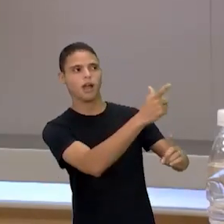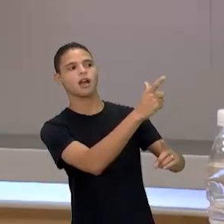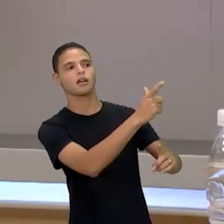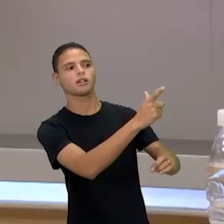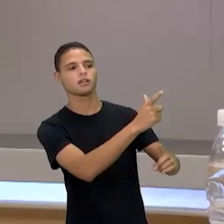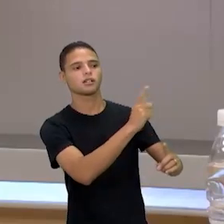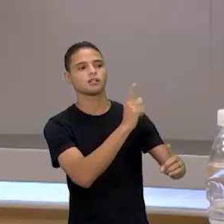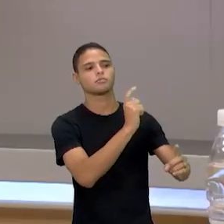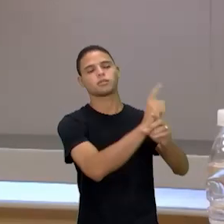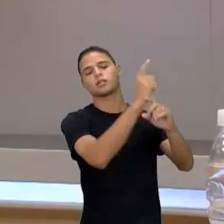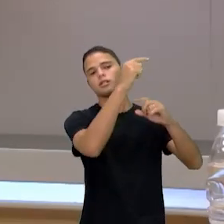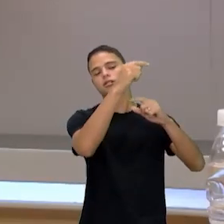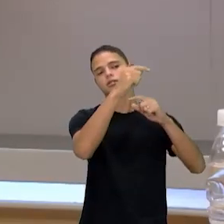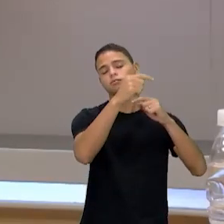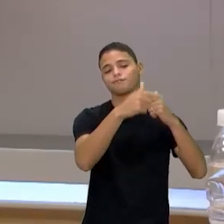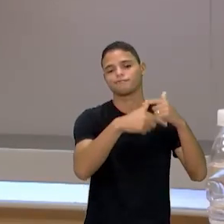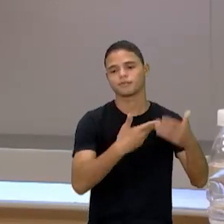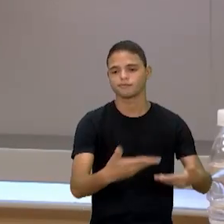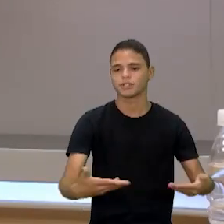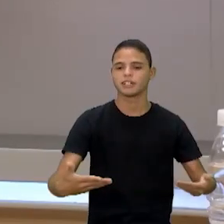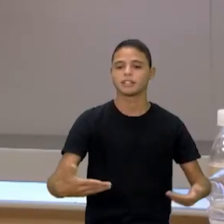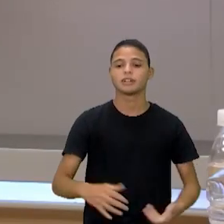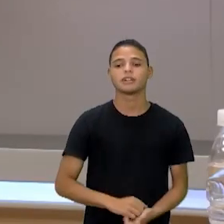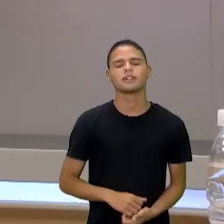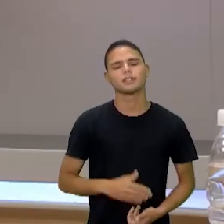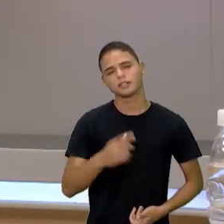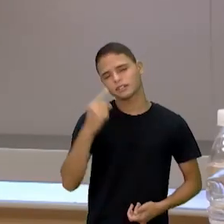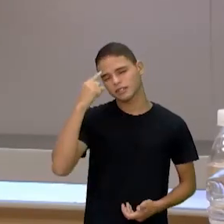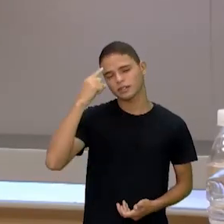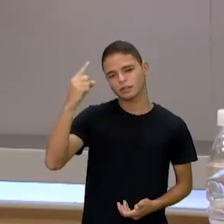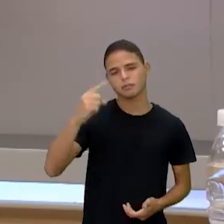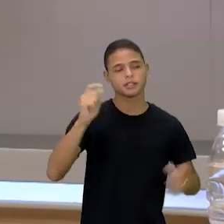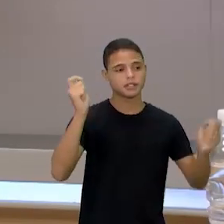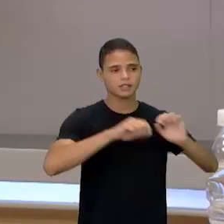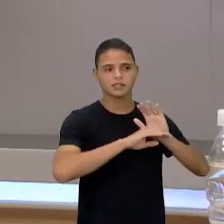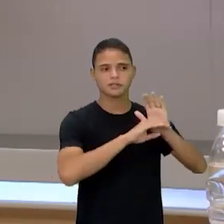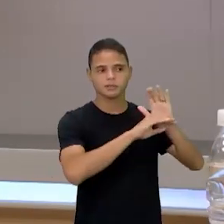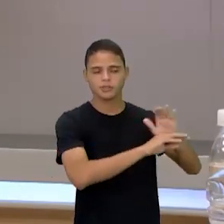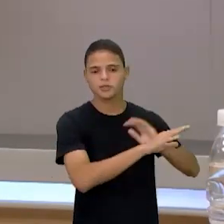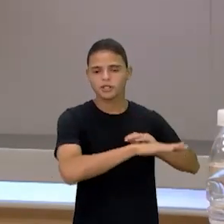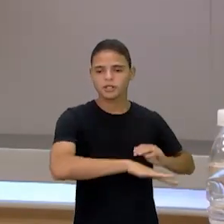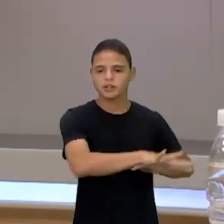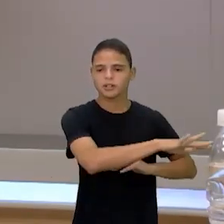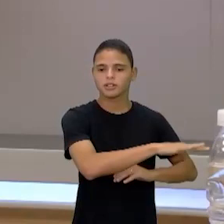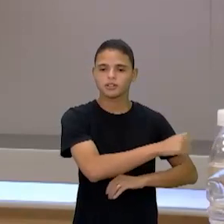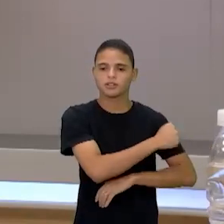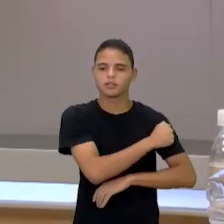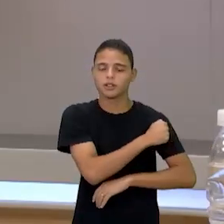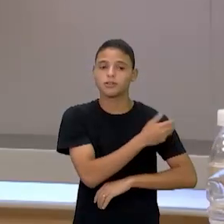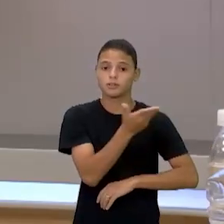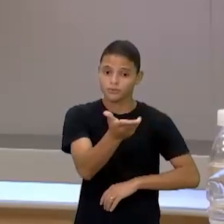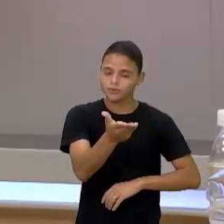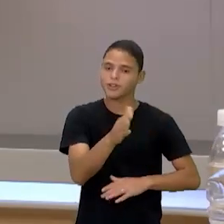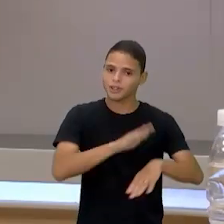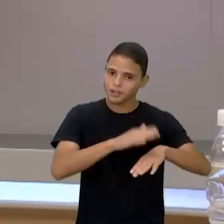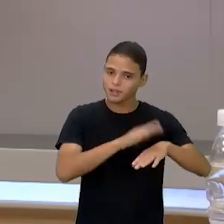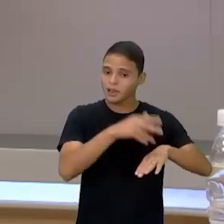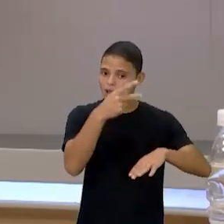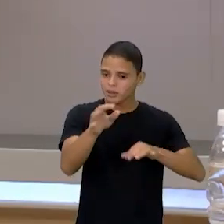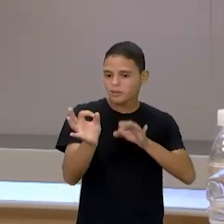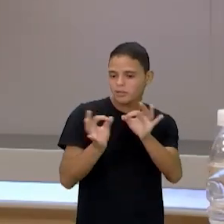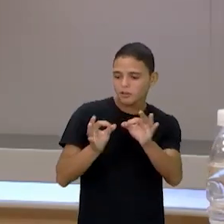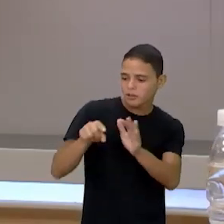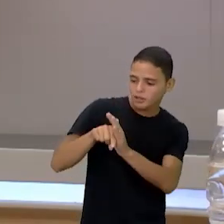Então, realmente, quando você pensa quanto você pode ajudar a todos os alunos, com essa sua pesquisa que você fez, o